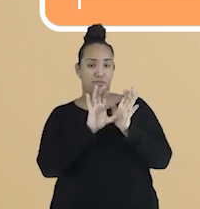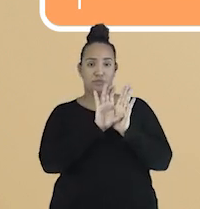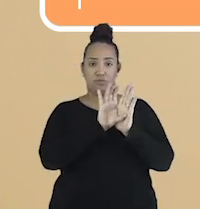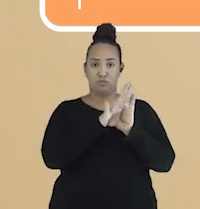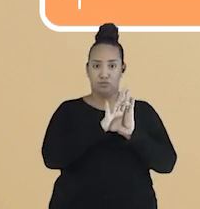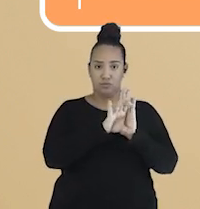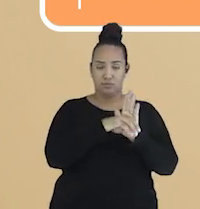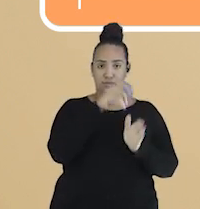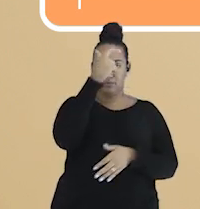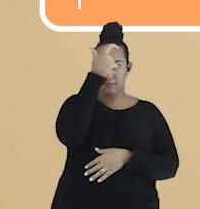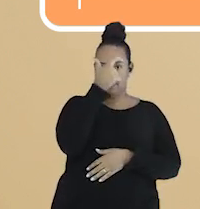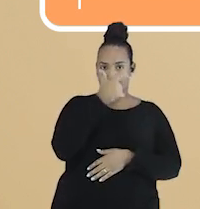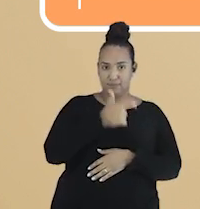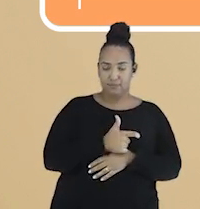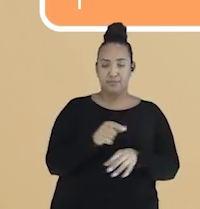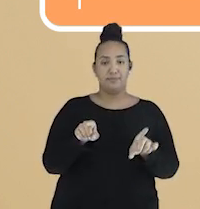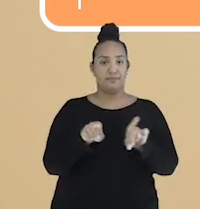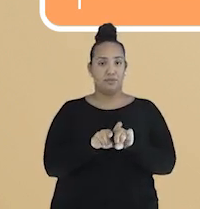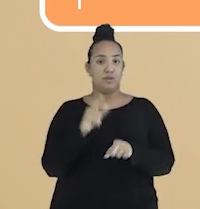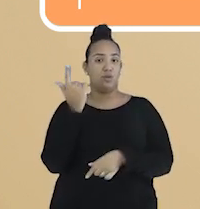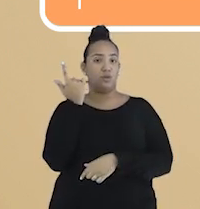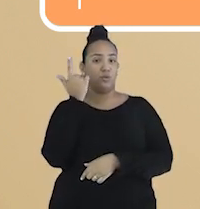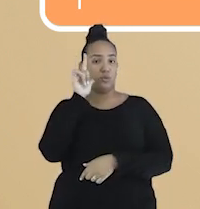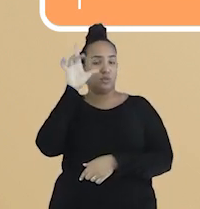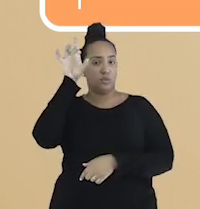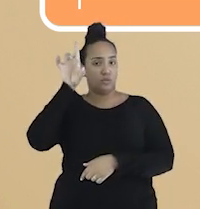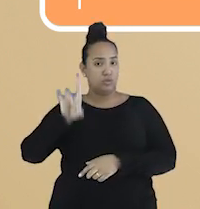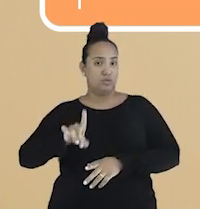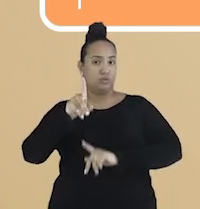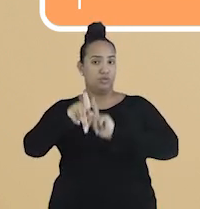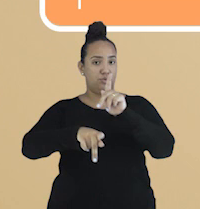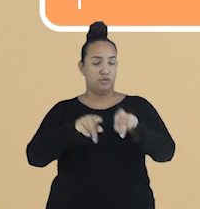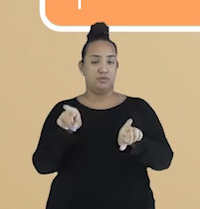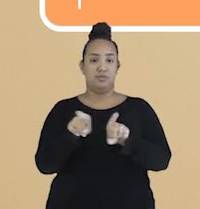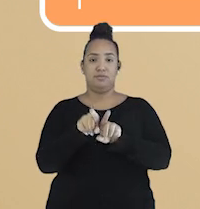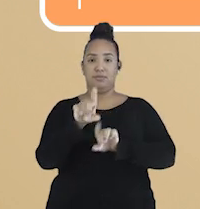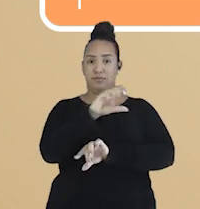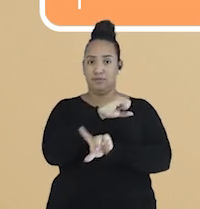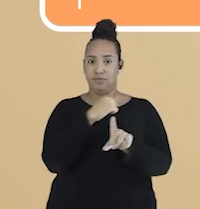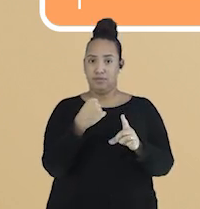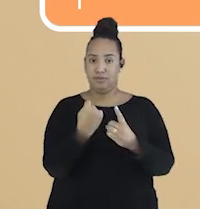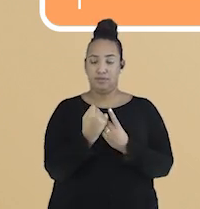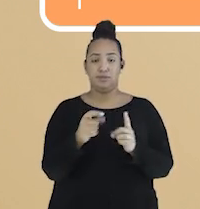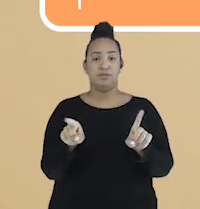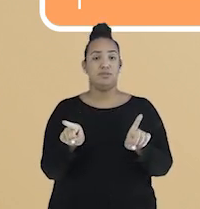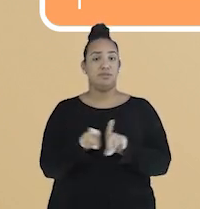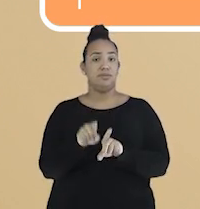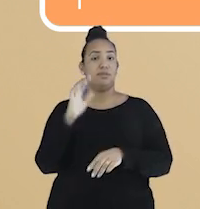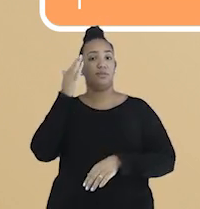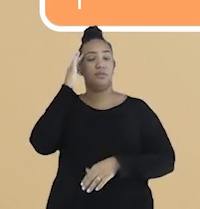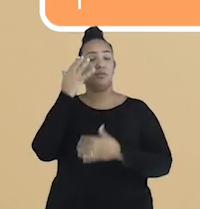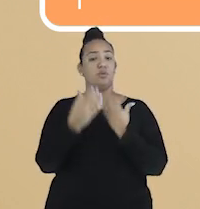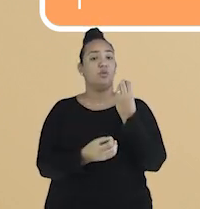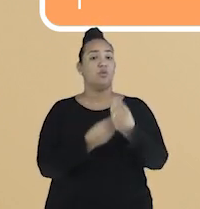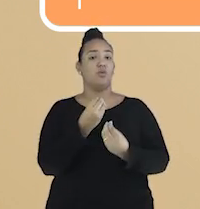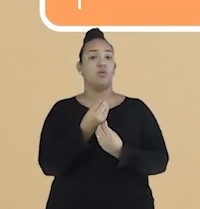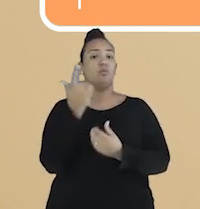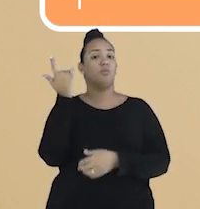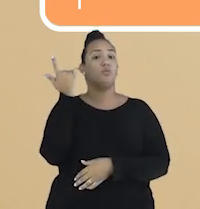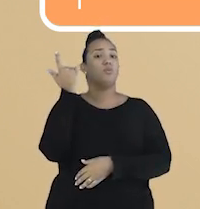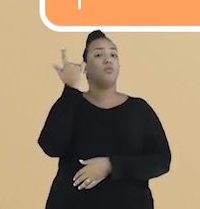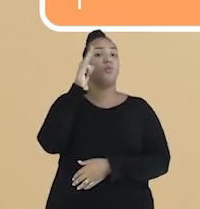de cidadania à conquista de direitos dos povos e das sociedades, compreendendo como